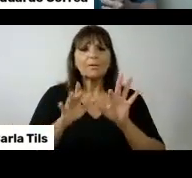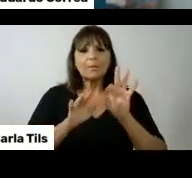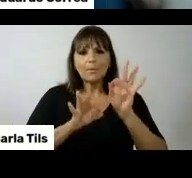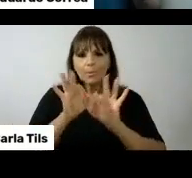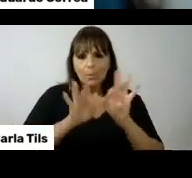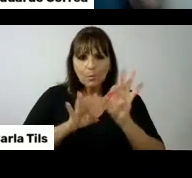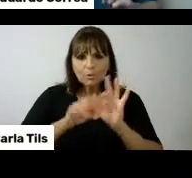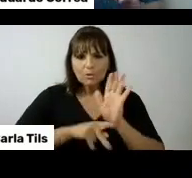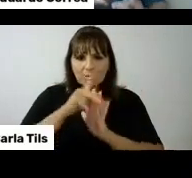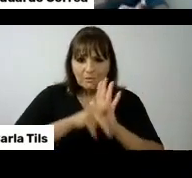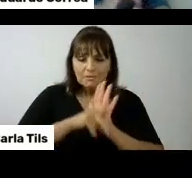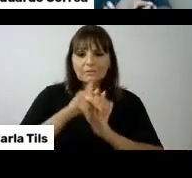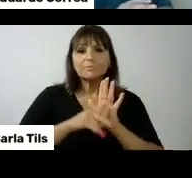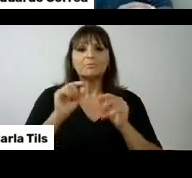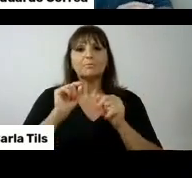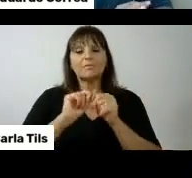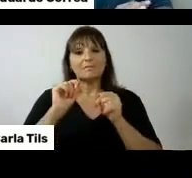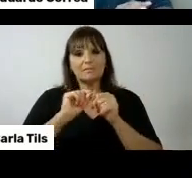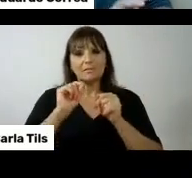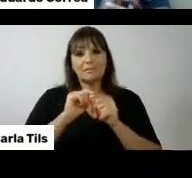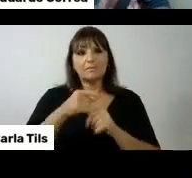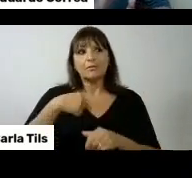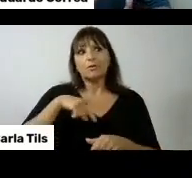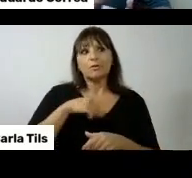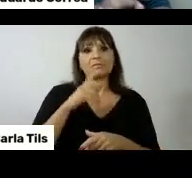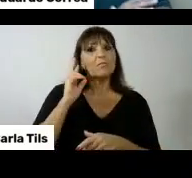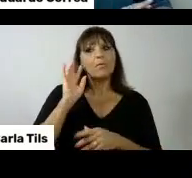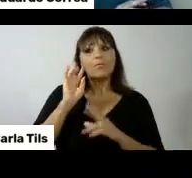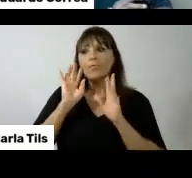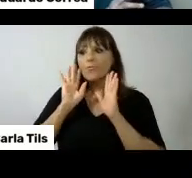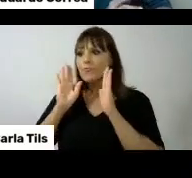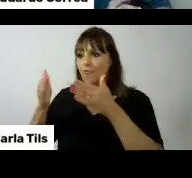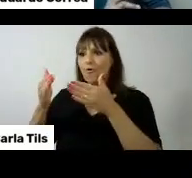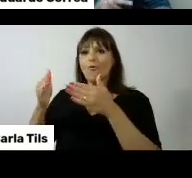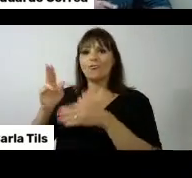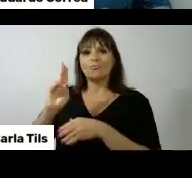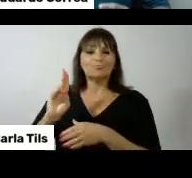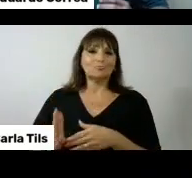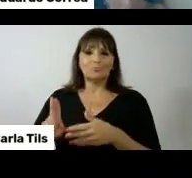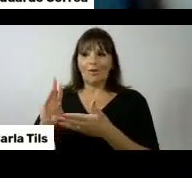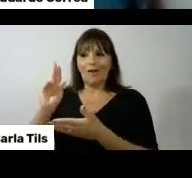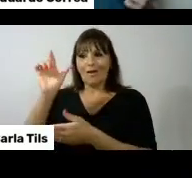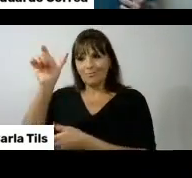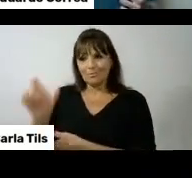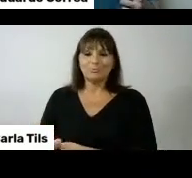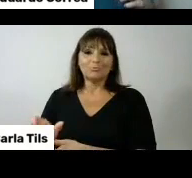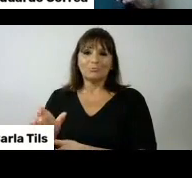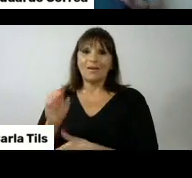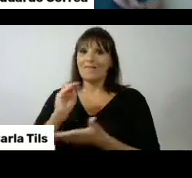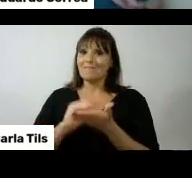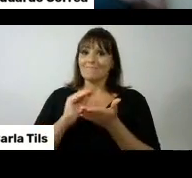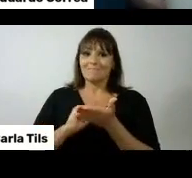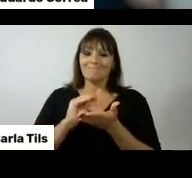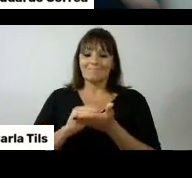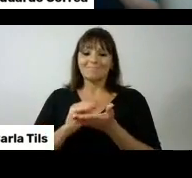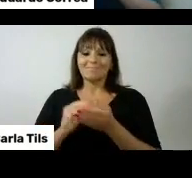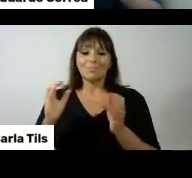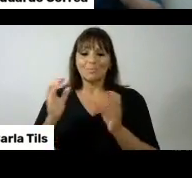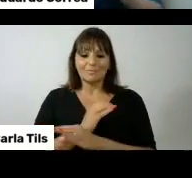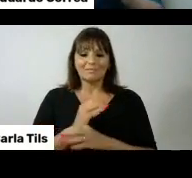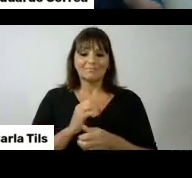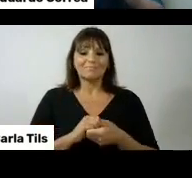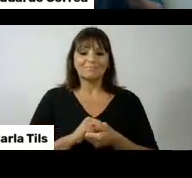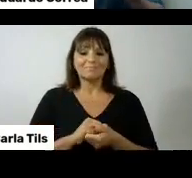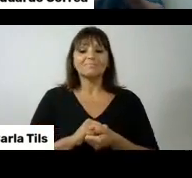fazemos, se nós não pensamos no nosso usuário, isso é incompleto. E é por isso que agora nós precisamos entender